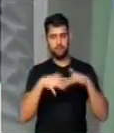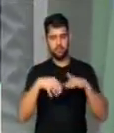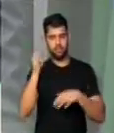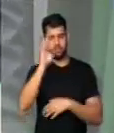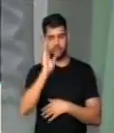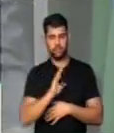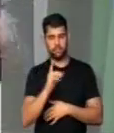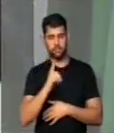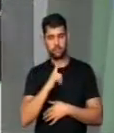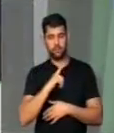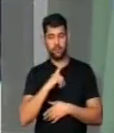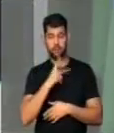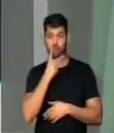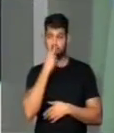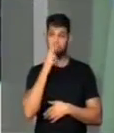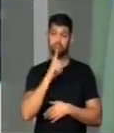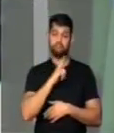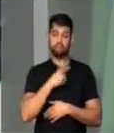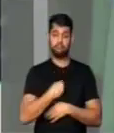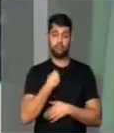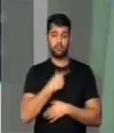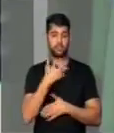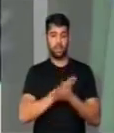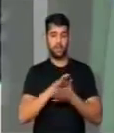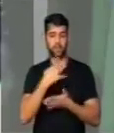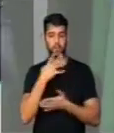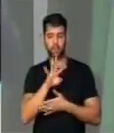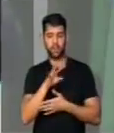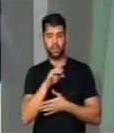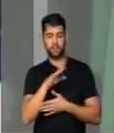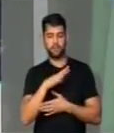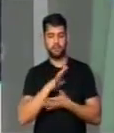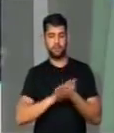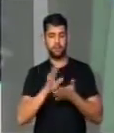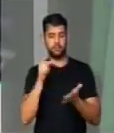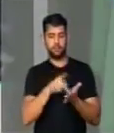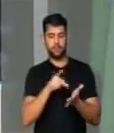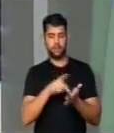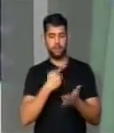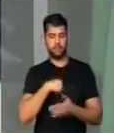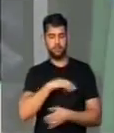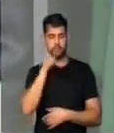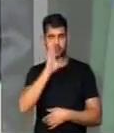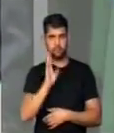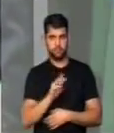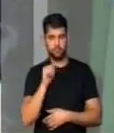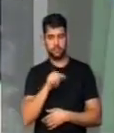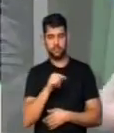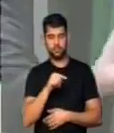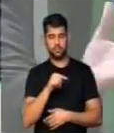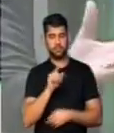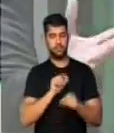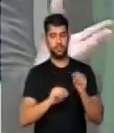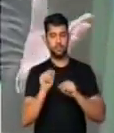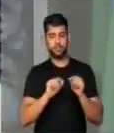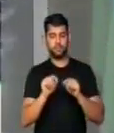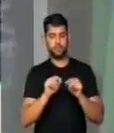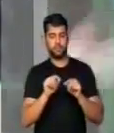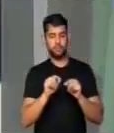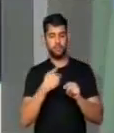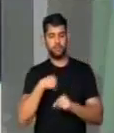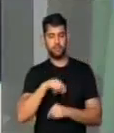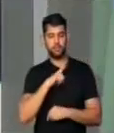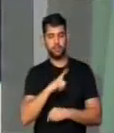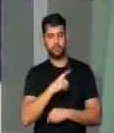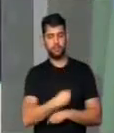Brasileiro. Até parece, para quem não conhece a realidade do nosso país, de que o que